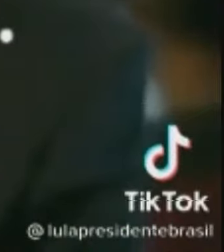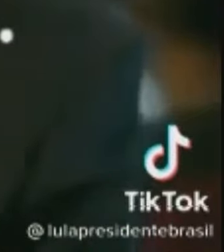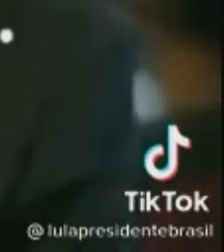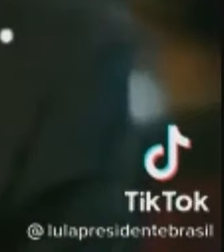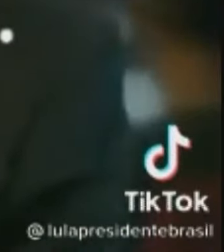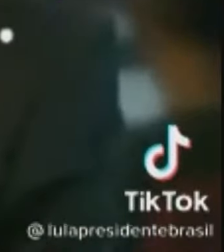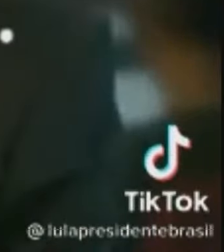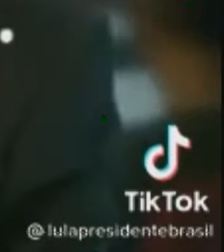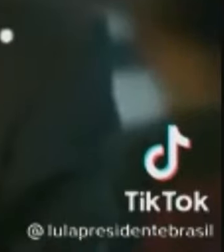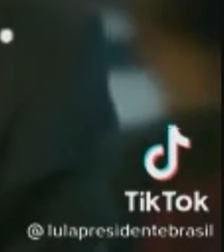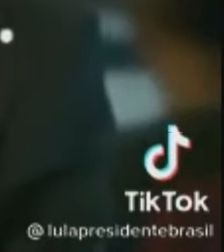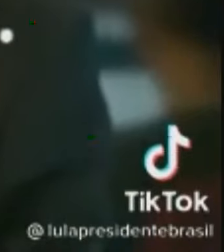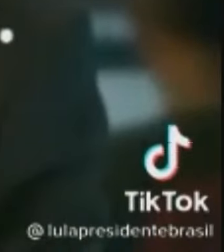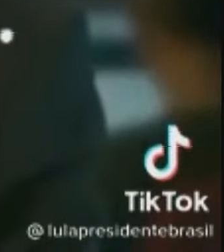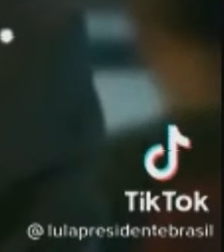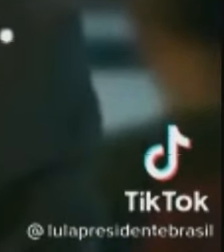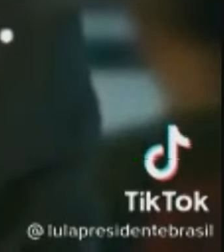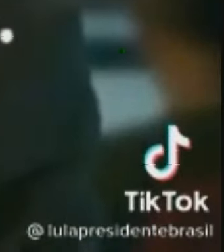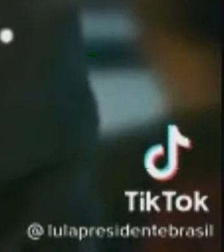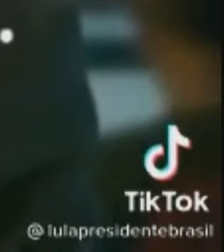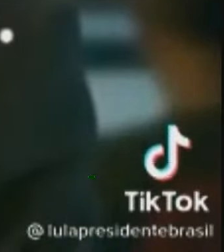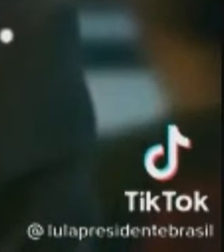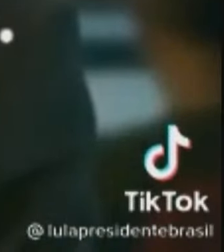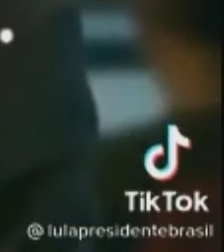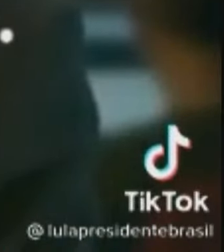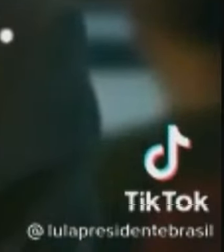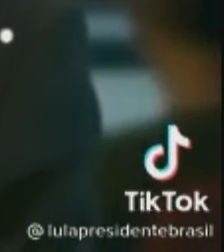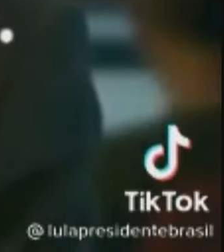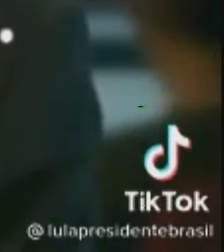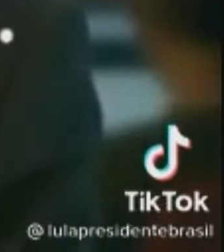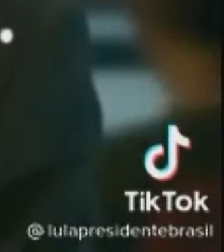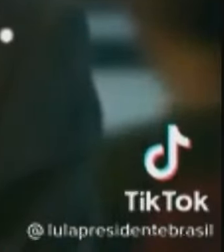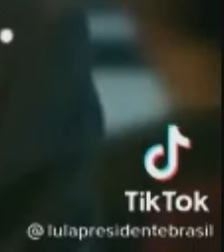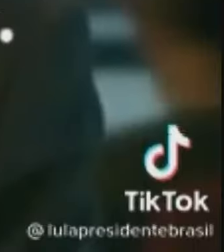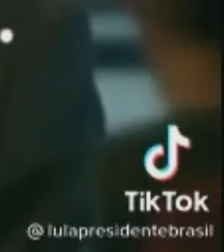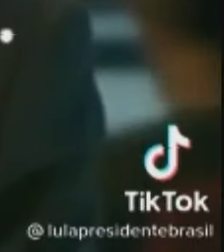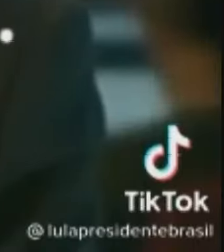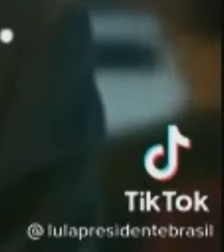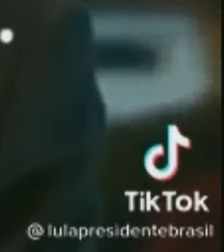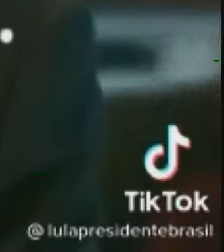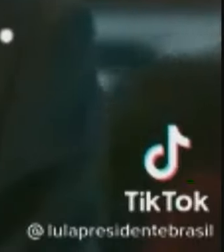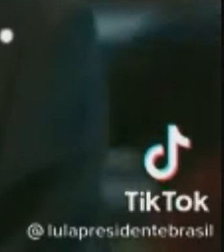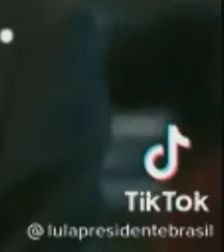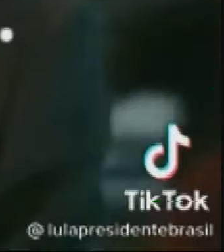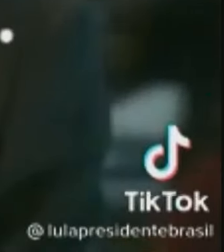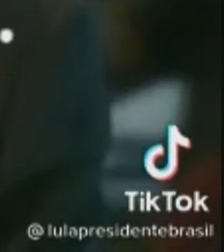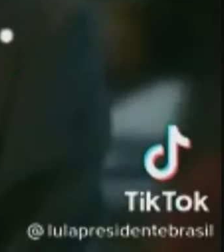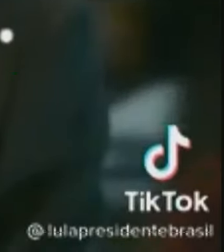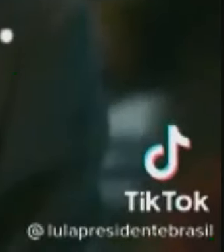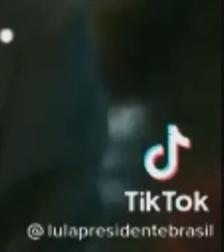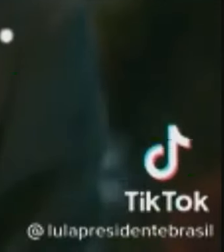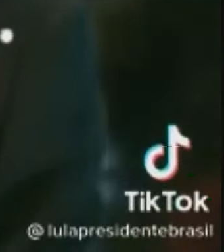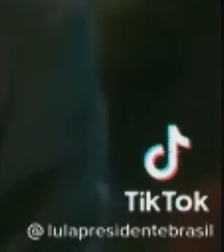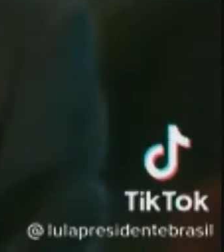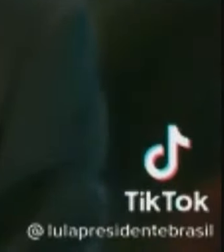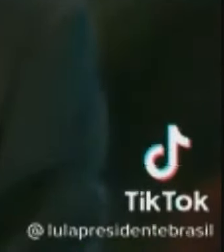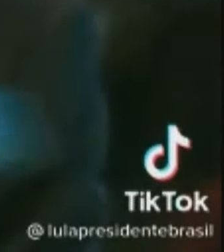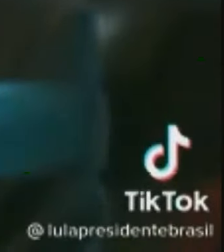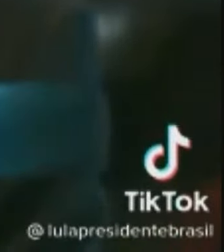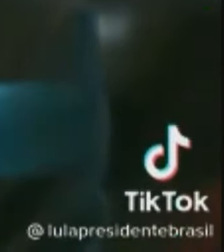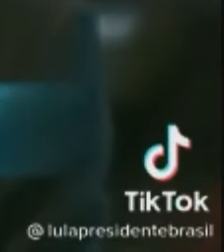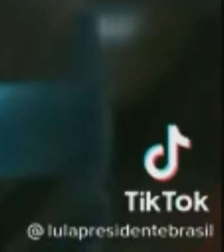estávamos no fundo do poço. Agora, no melhor dos mundos em 40 anos. Por exemplo, em 2002, inflação